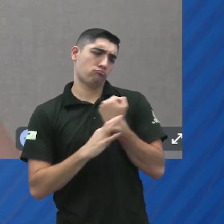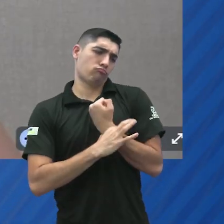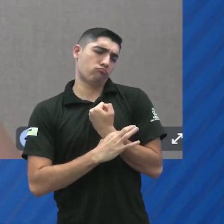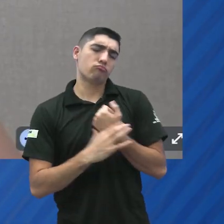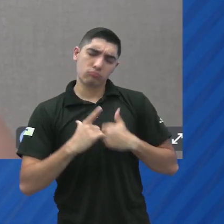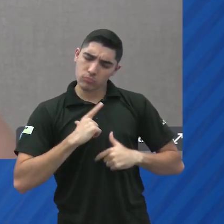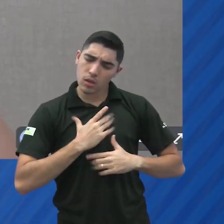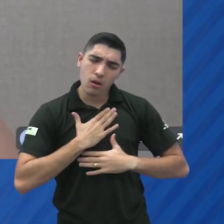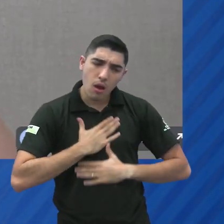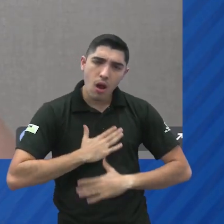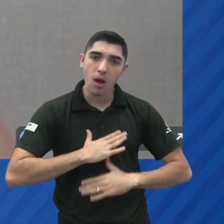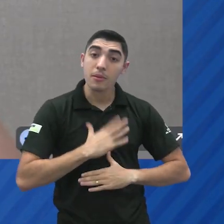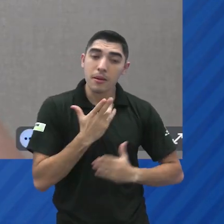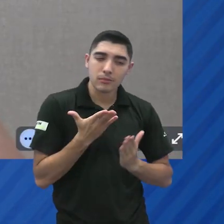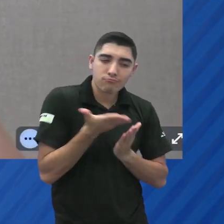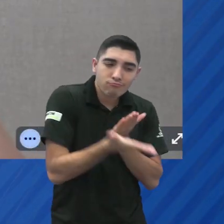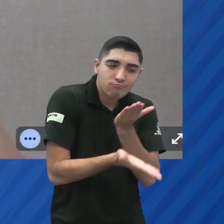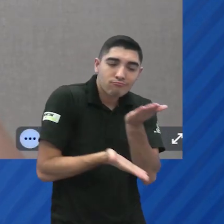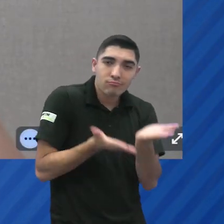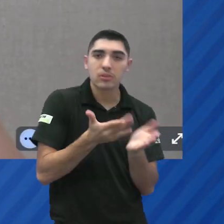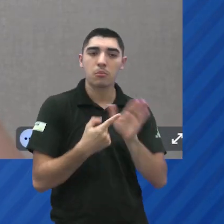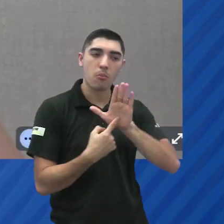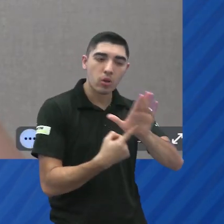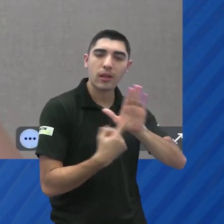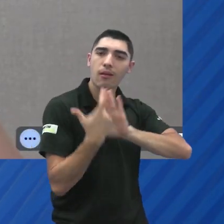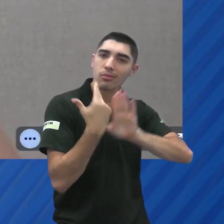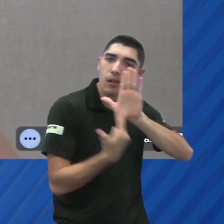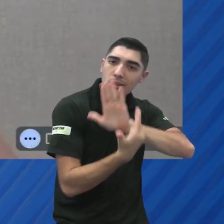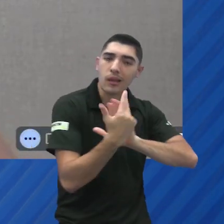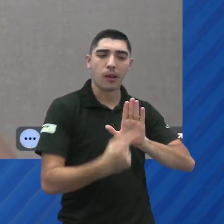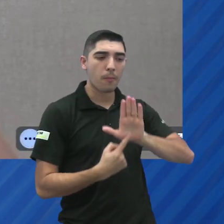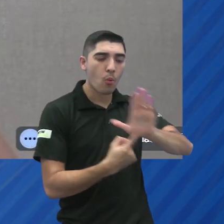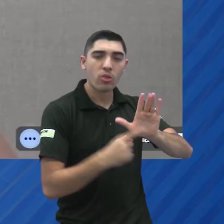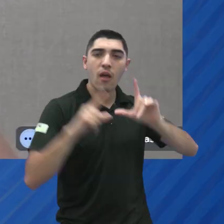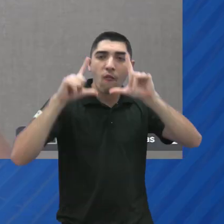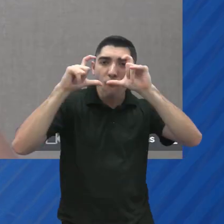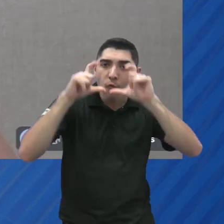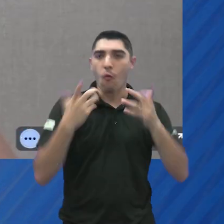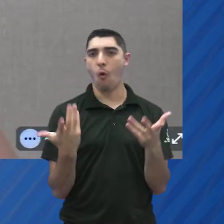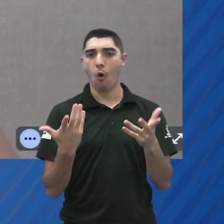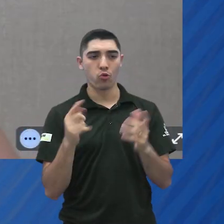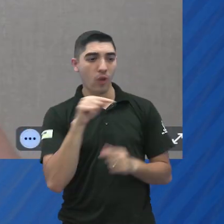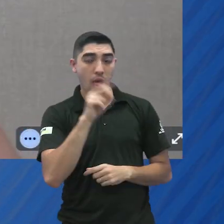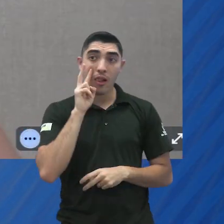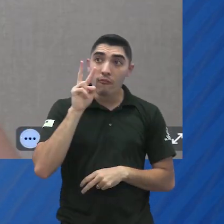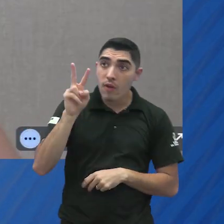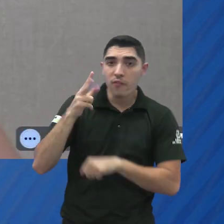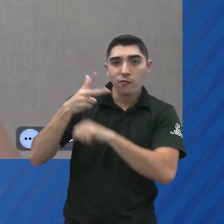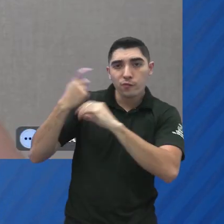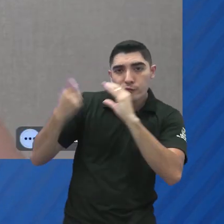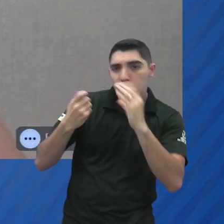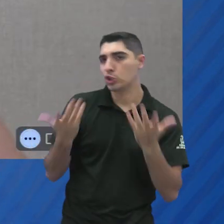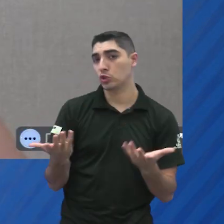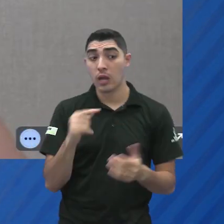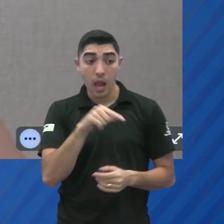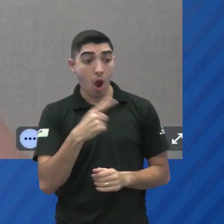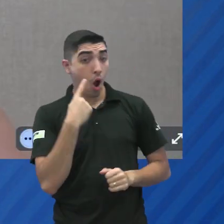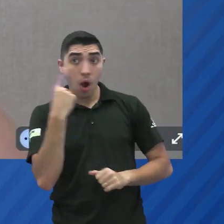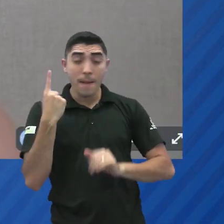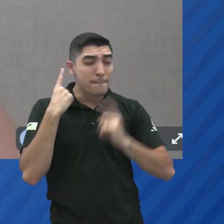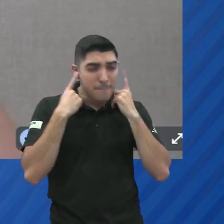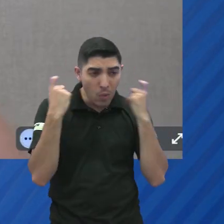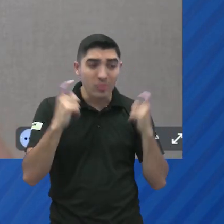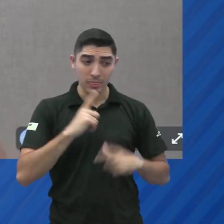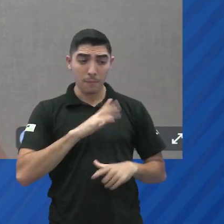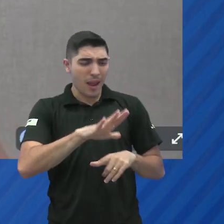está seguro. Essa linguagem precisa de um apoio visual, desenho, foto, mostrar foto de fogos, mostrar que